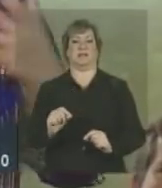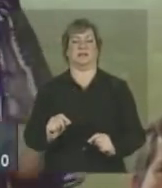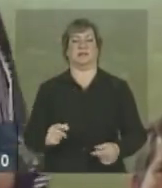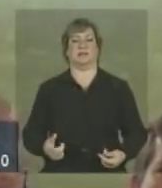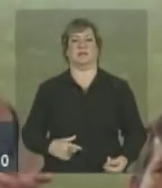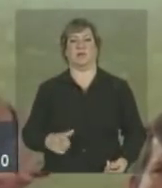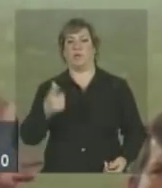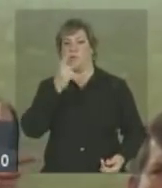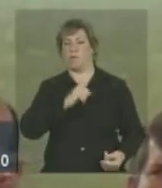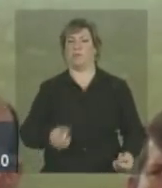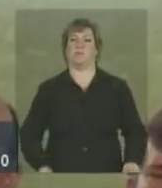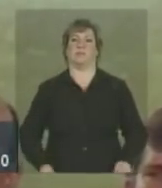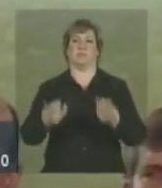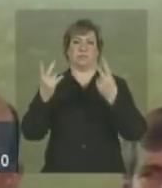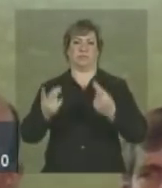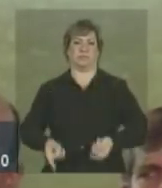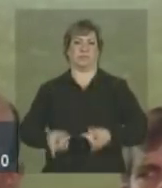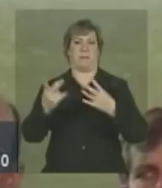num país exportador.